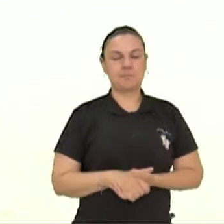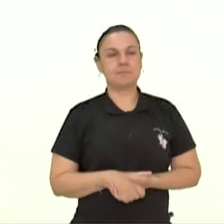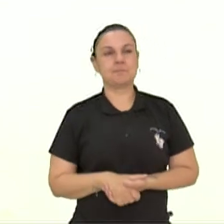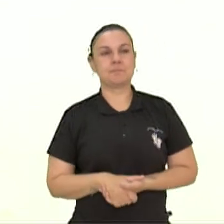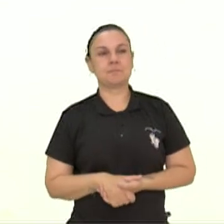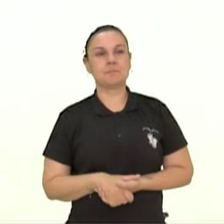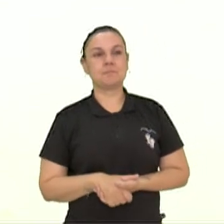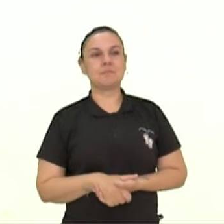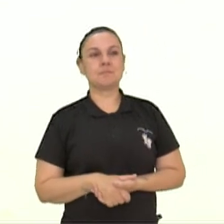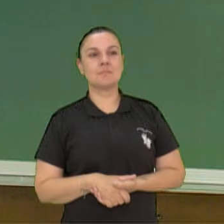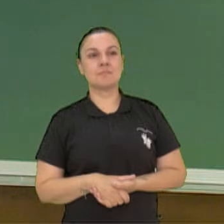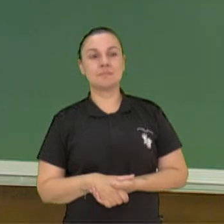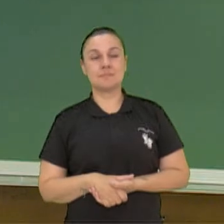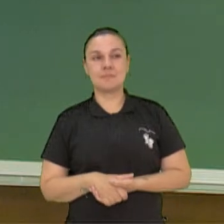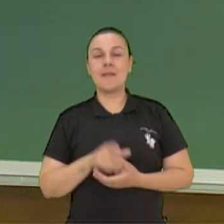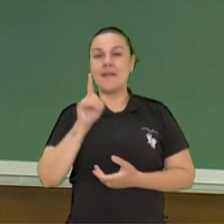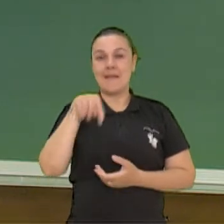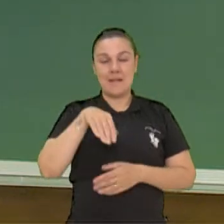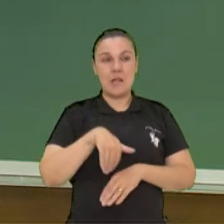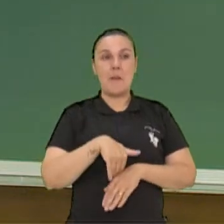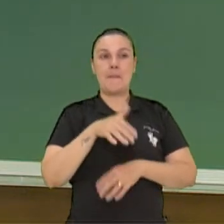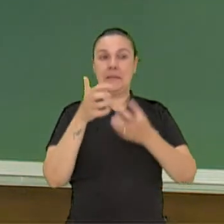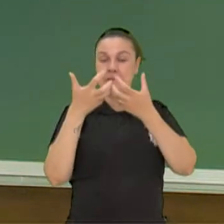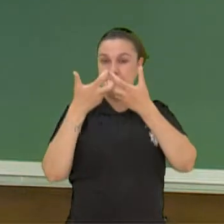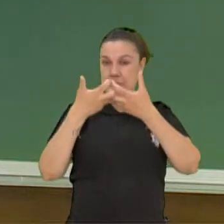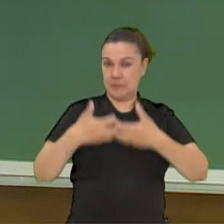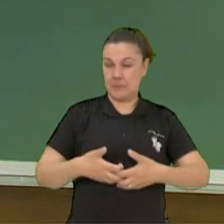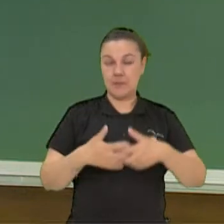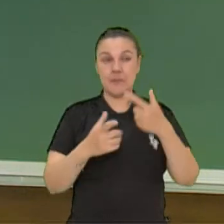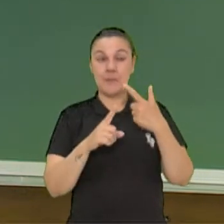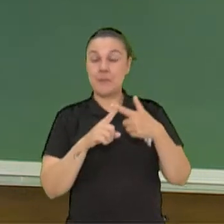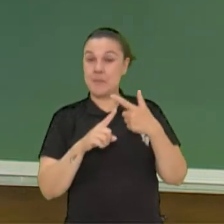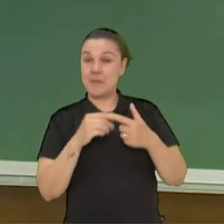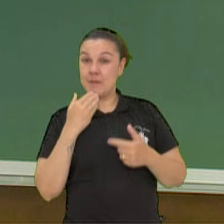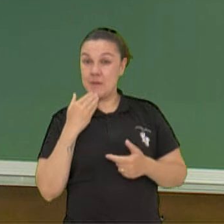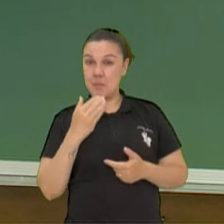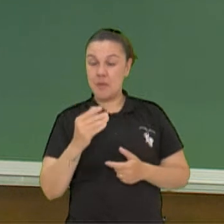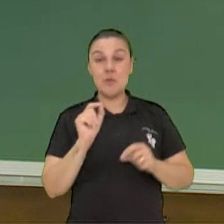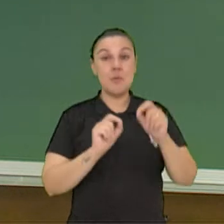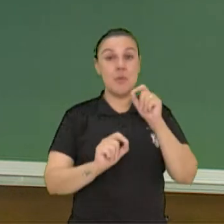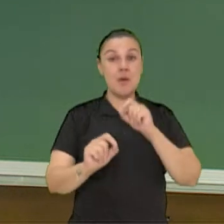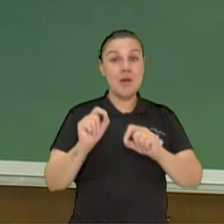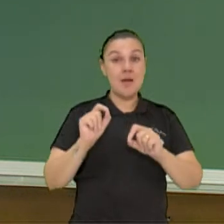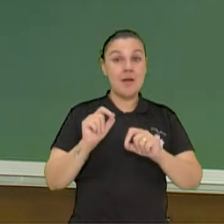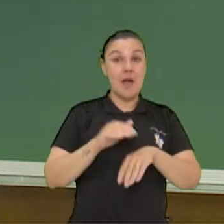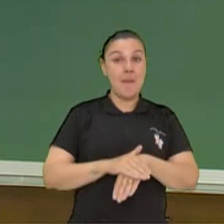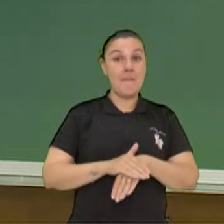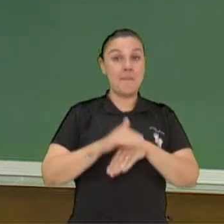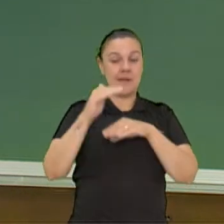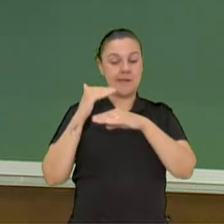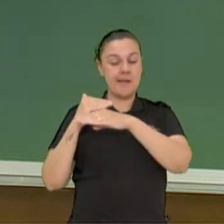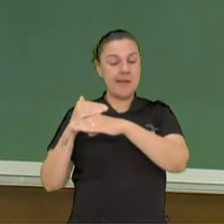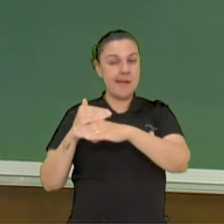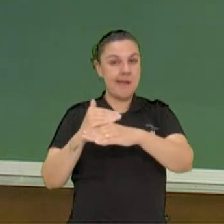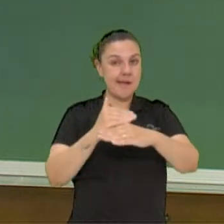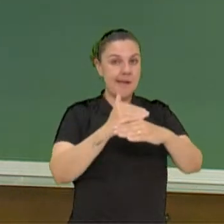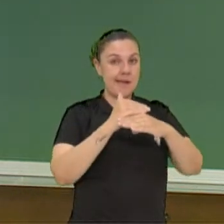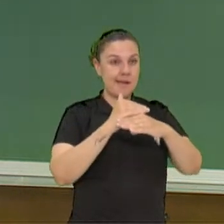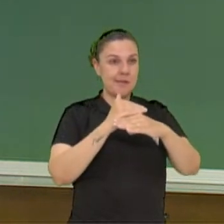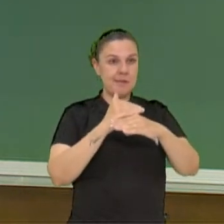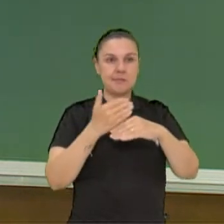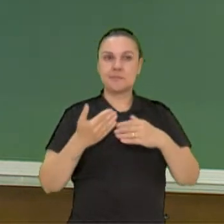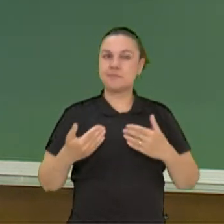centímetros. Desculpe, a nossa alternativa, não, a nossa questão A está respondida, o item A,